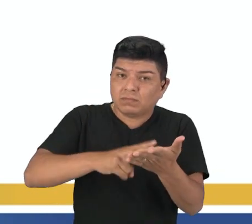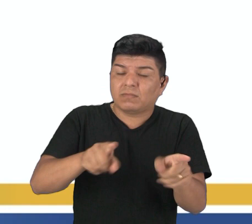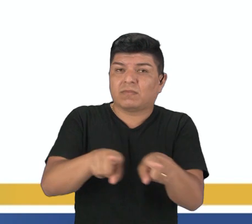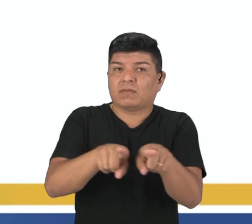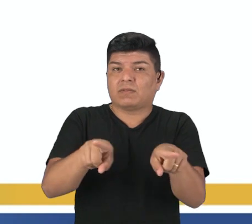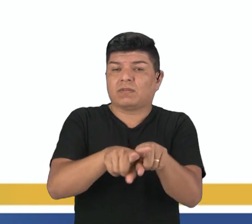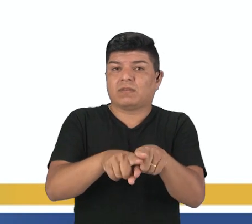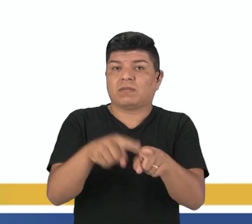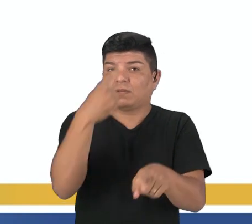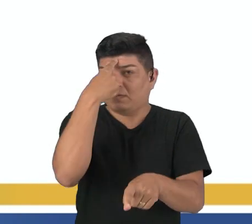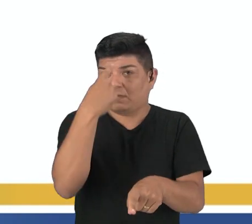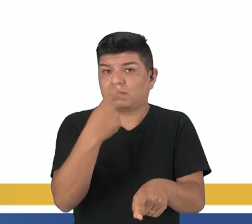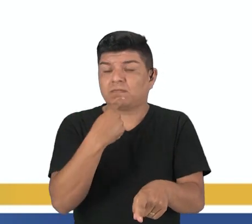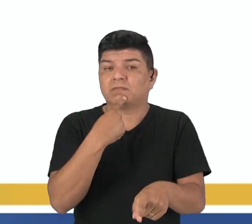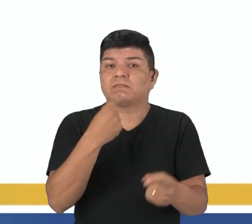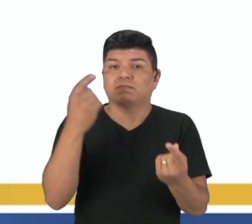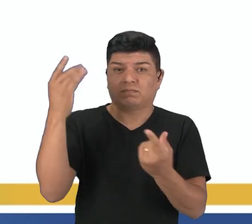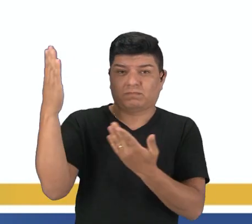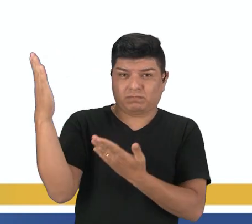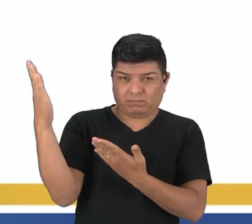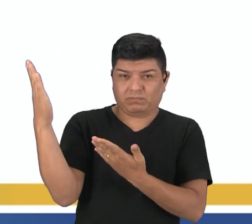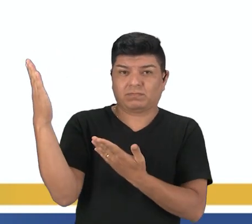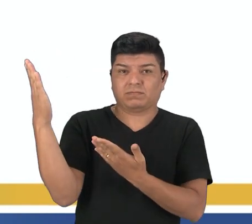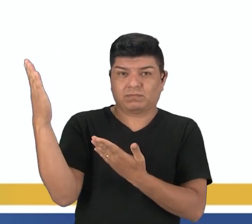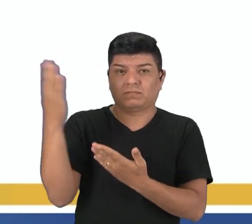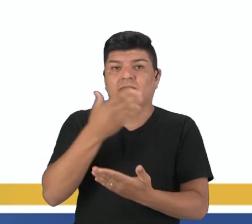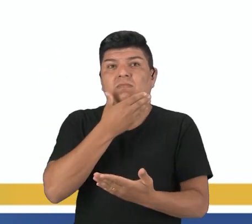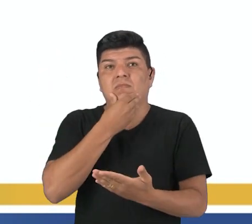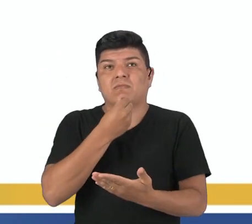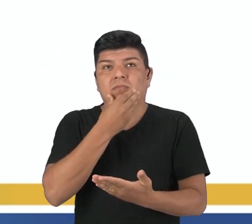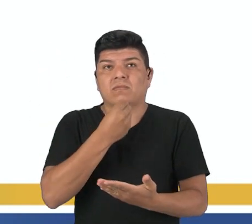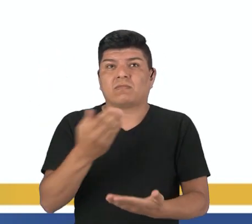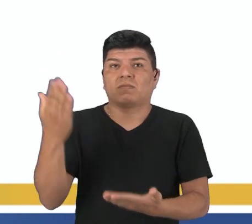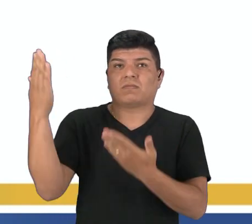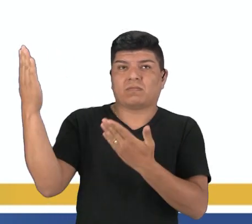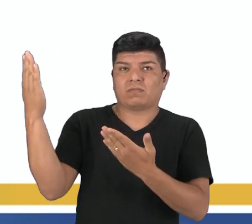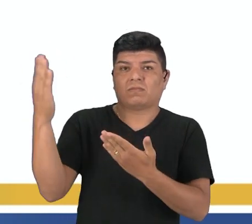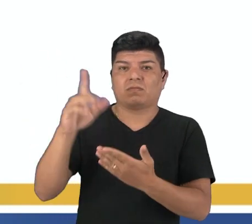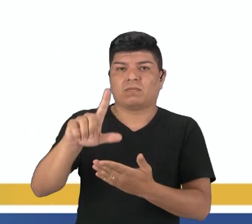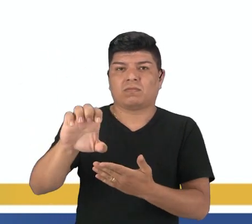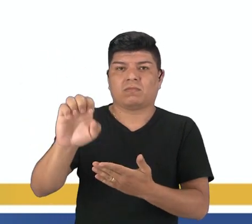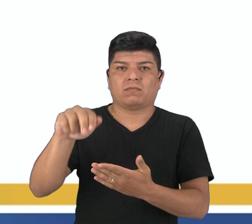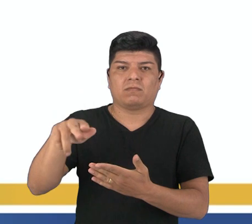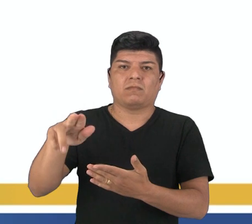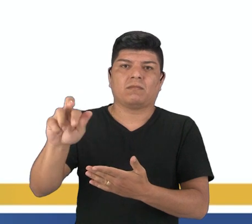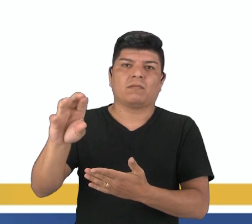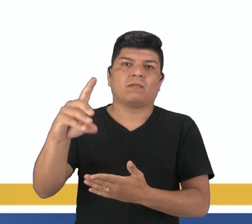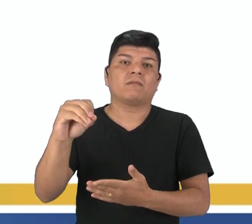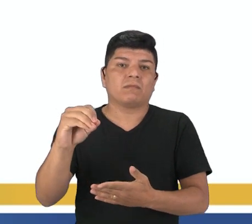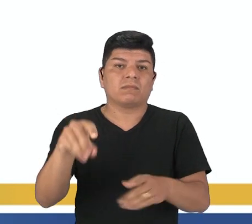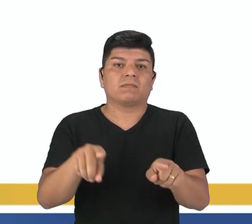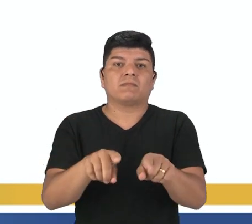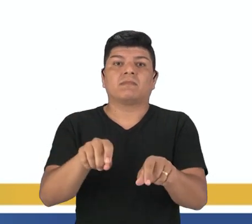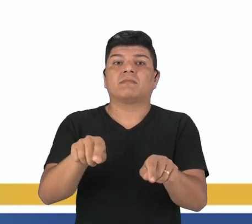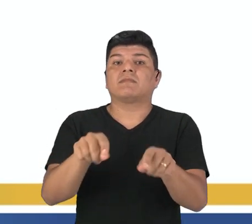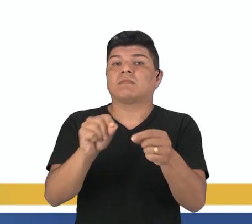uma imagem para vocês do Homem Vitruviano, de Leonardo da Vinci, que ele fez esse desenho, gente, em